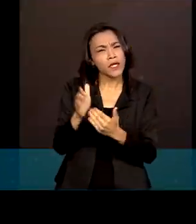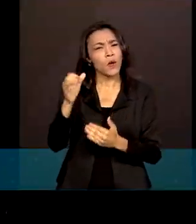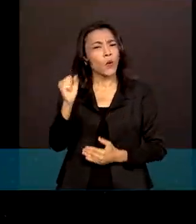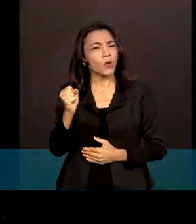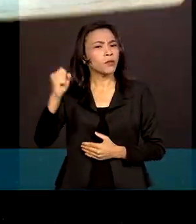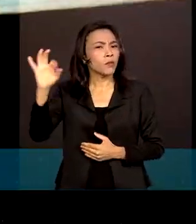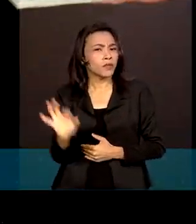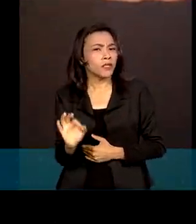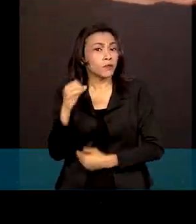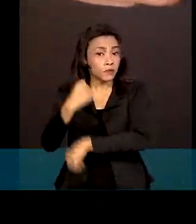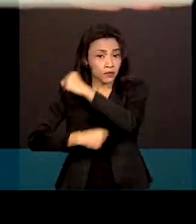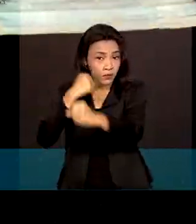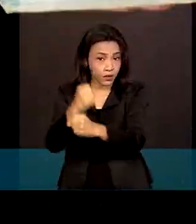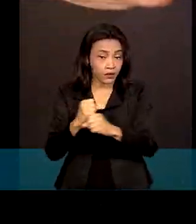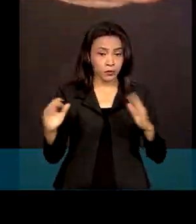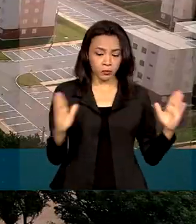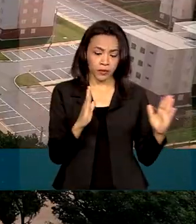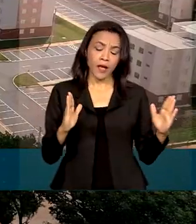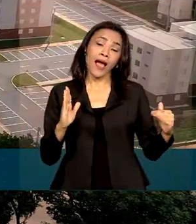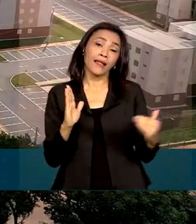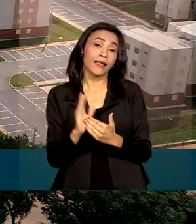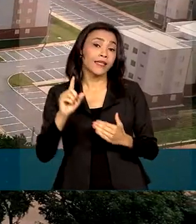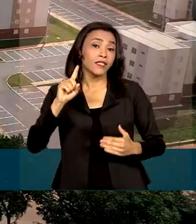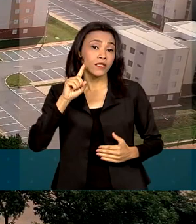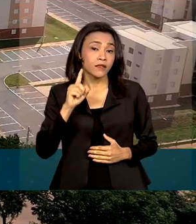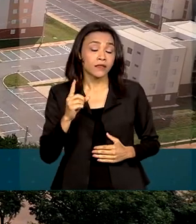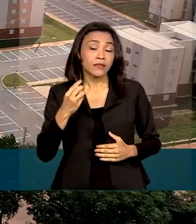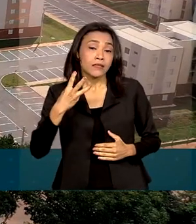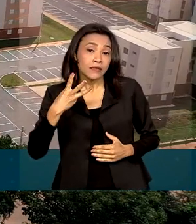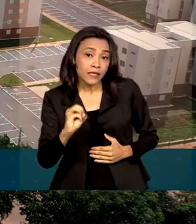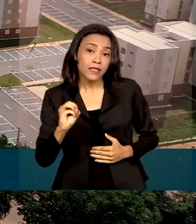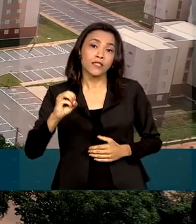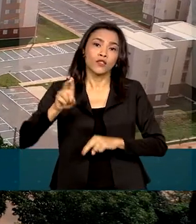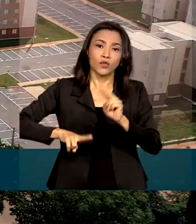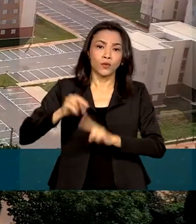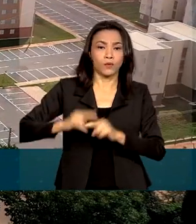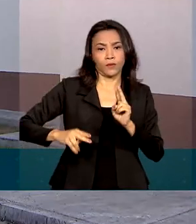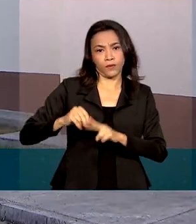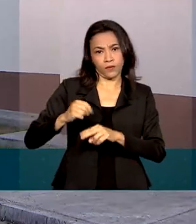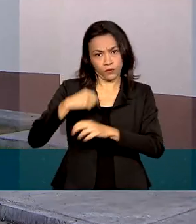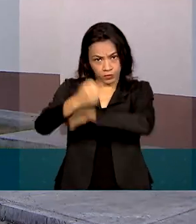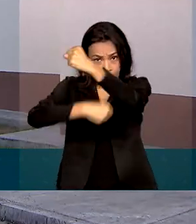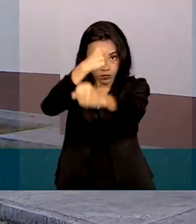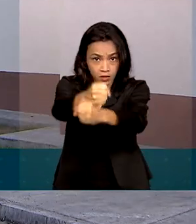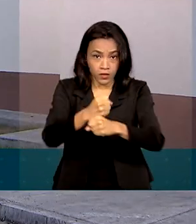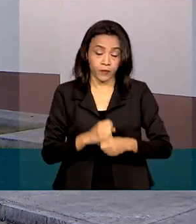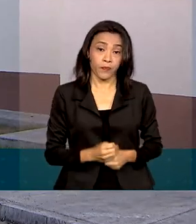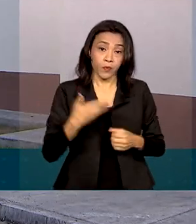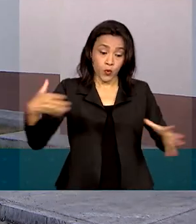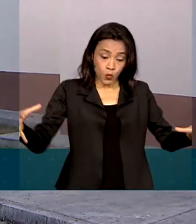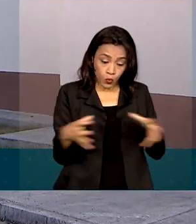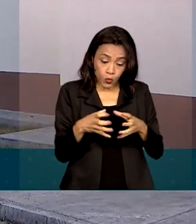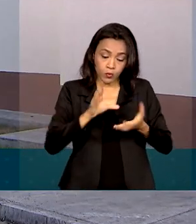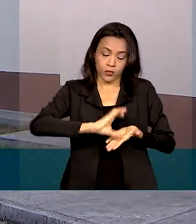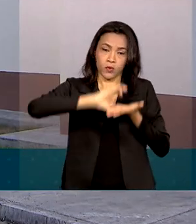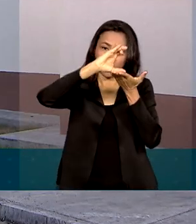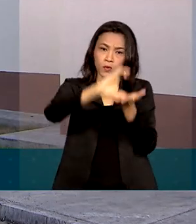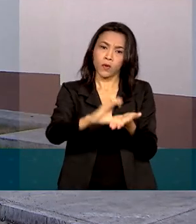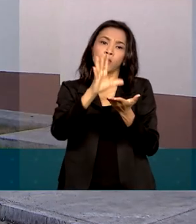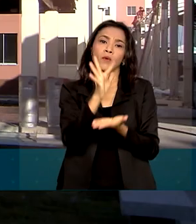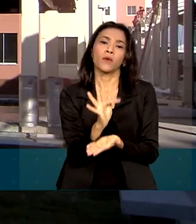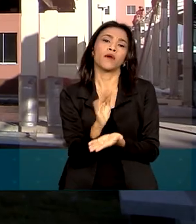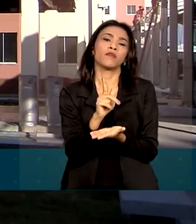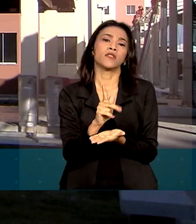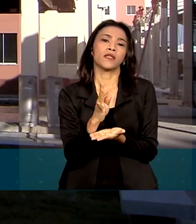ano, vai valer até 30 de junho de 2023. O Conselho Curador do FGTS, formado por entidades